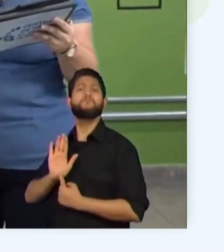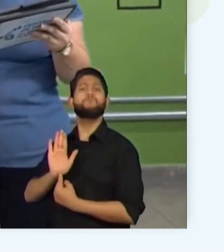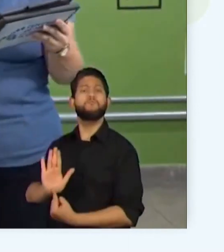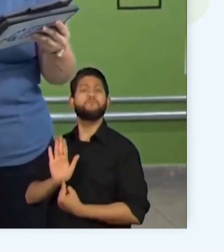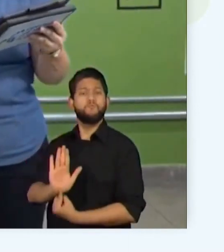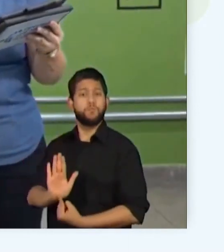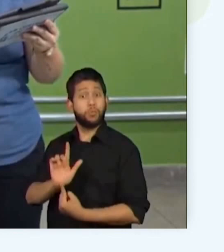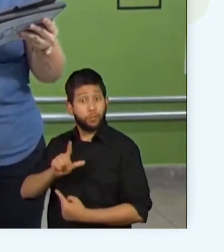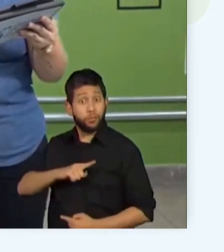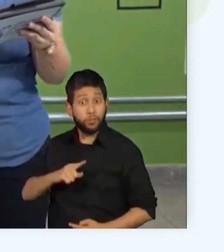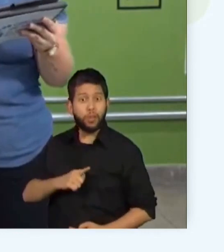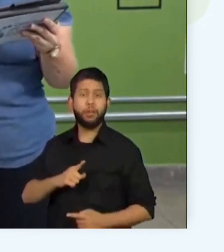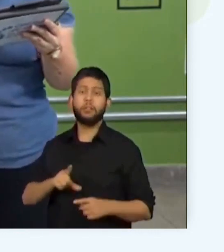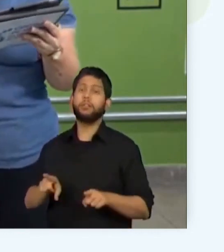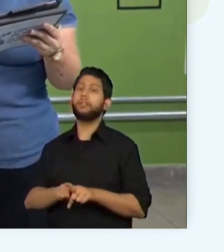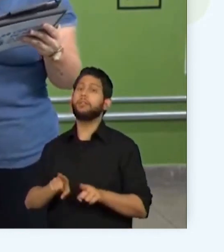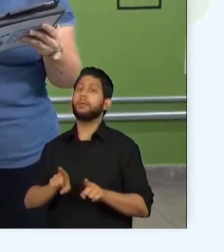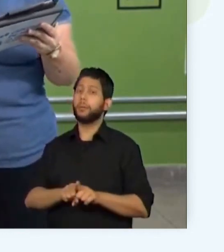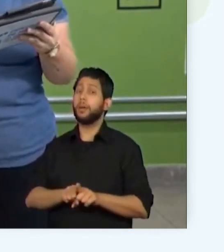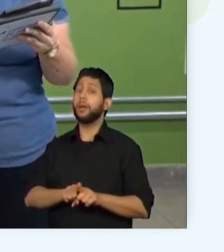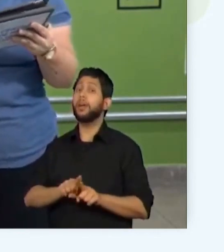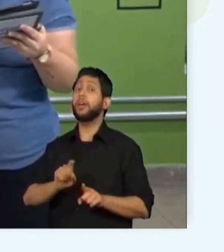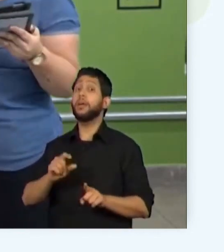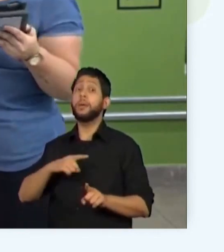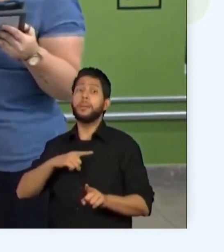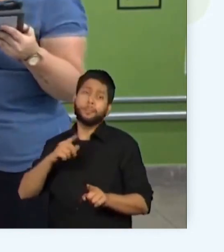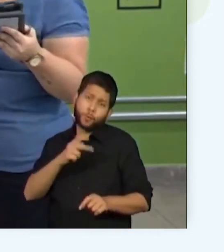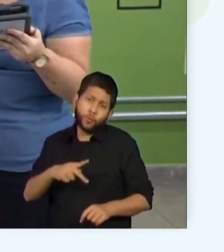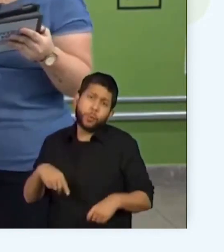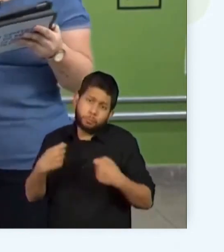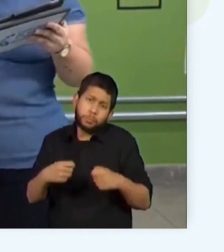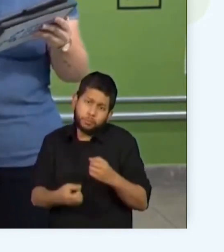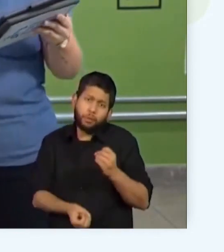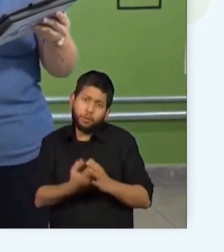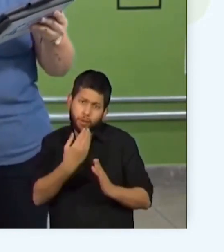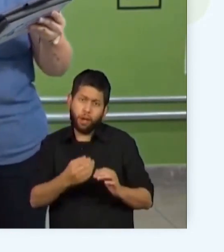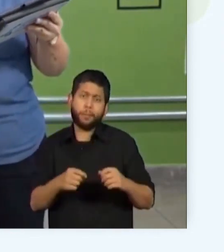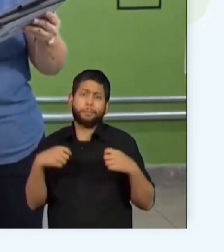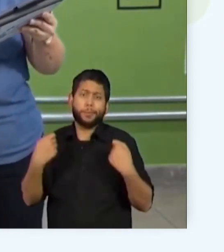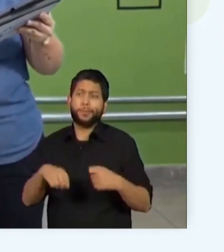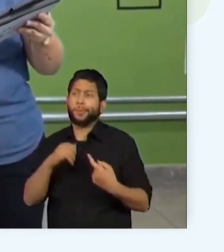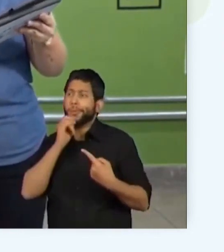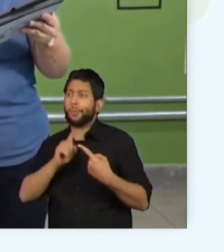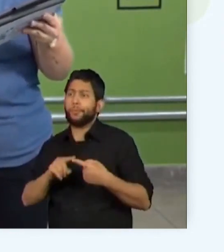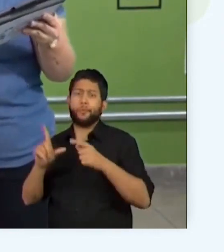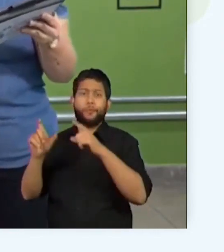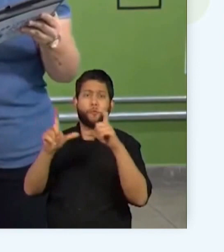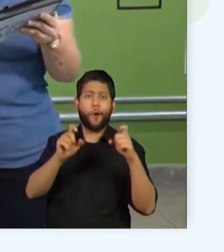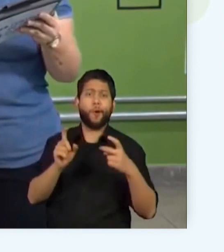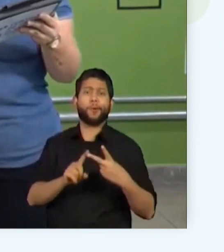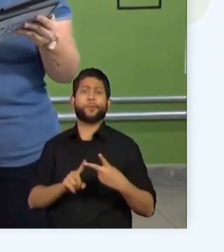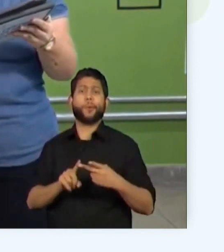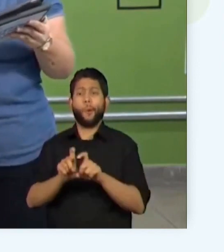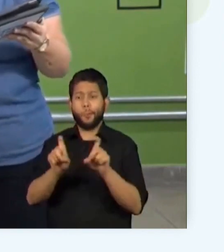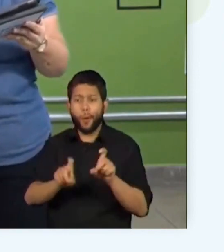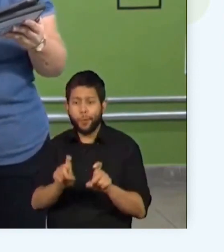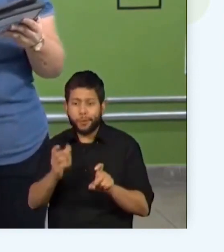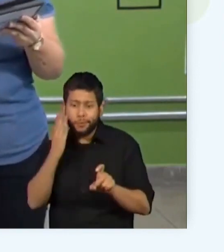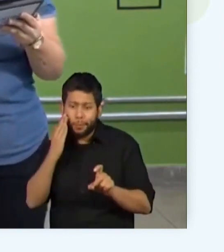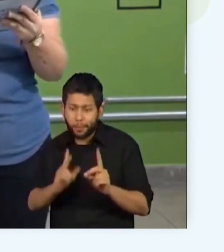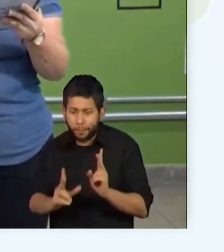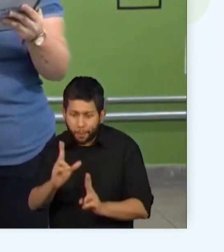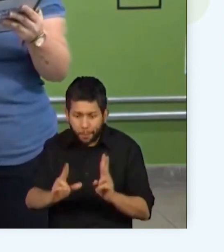Os professores vão criar o calendário. E para isso eles vão ter que fotografar, os alunos vão ter que fotografar, vão ter que aprender a editar, vão ter que buscar